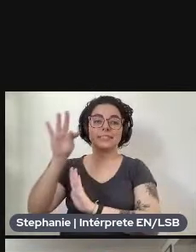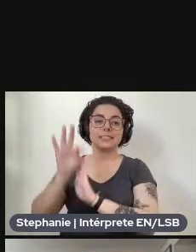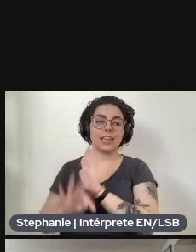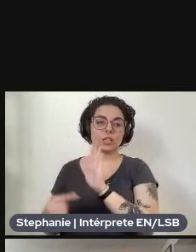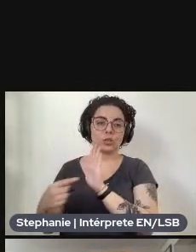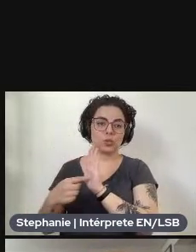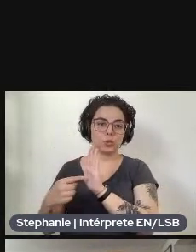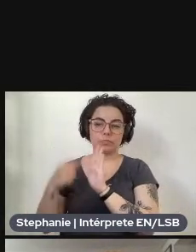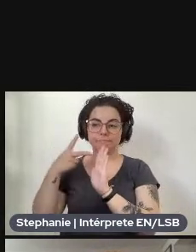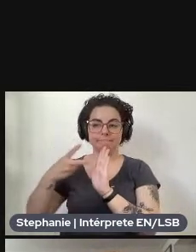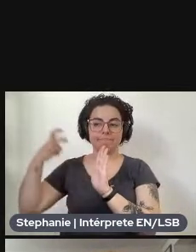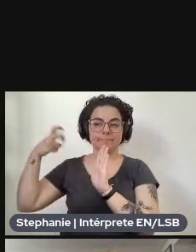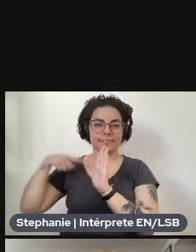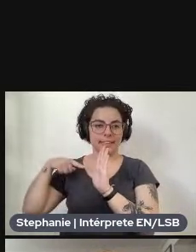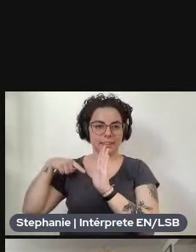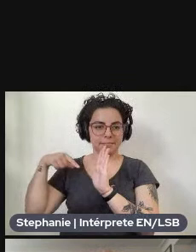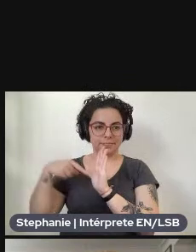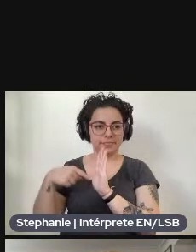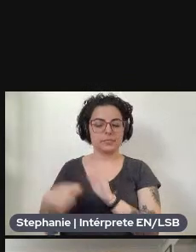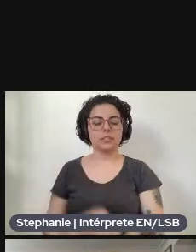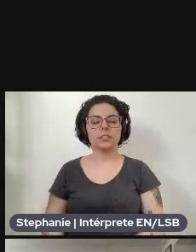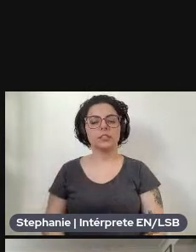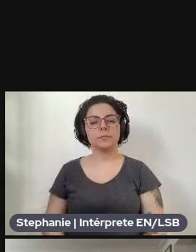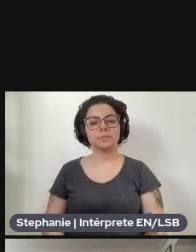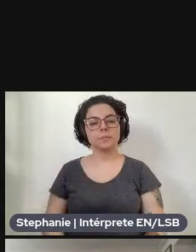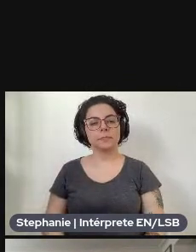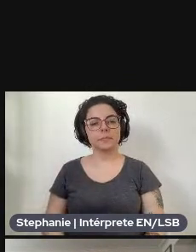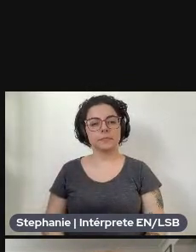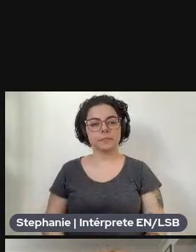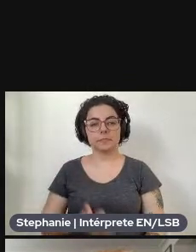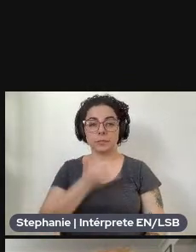E, portanto, eu começaria,